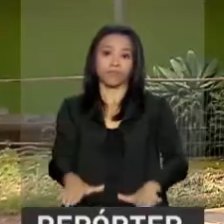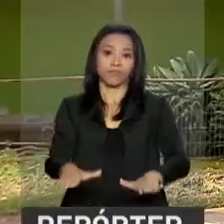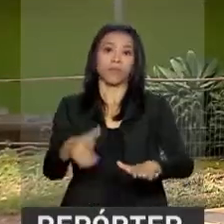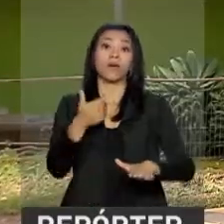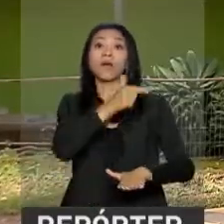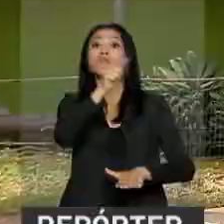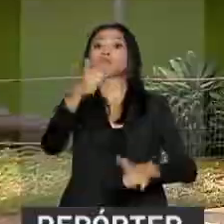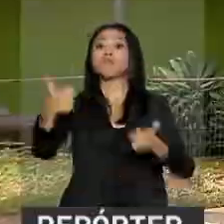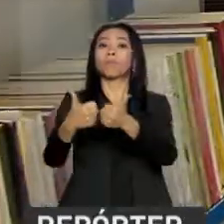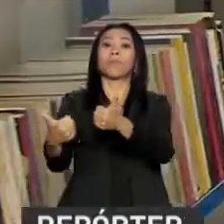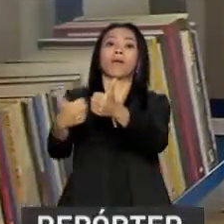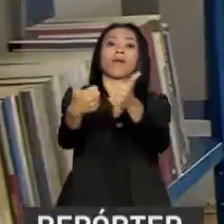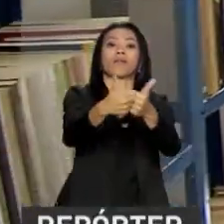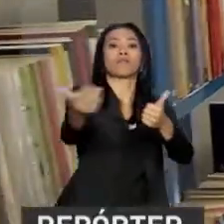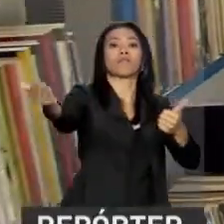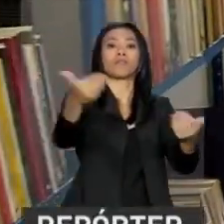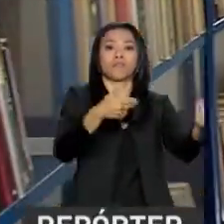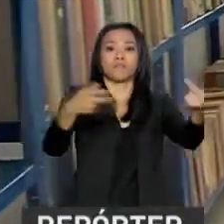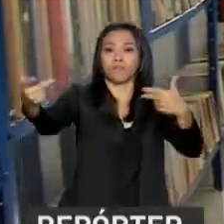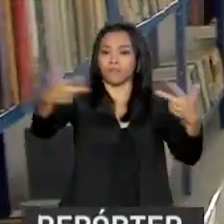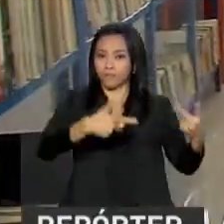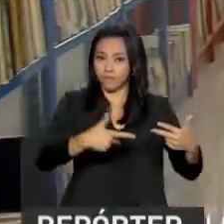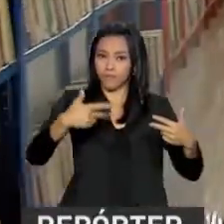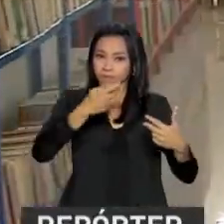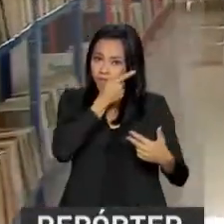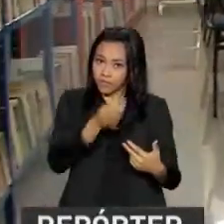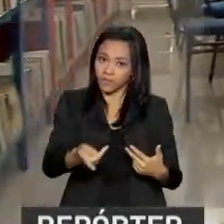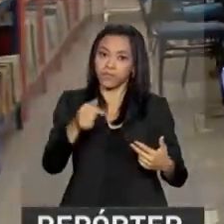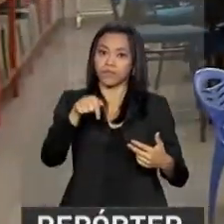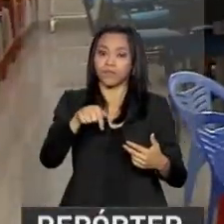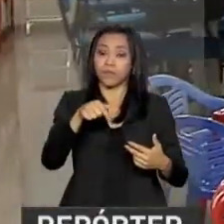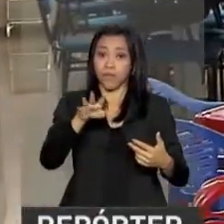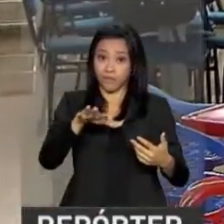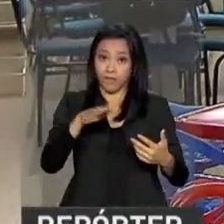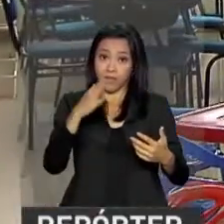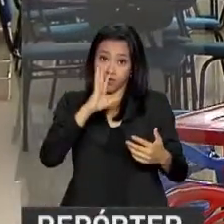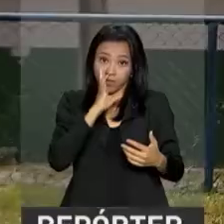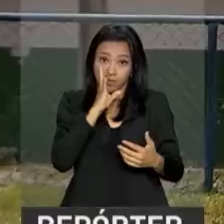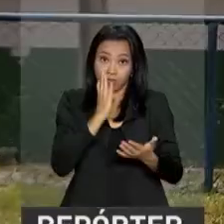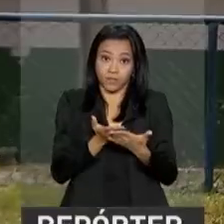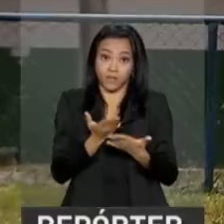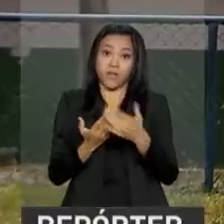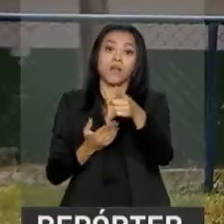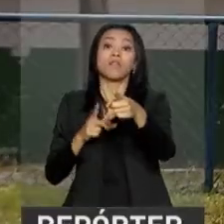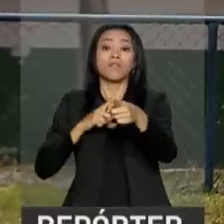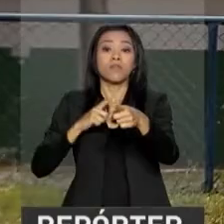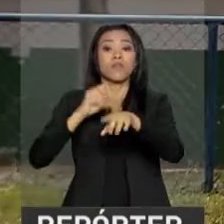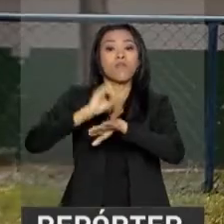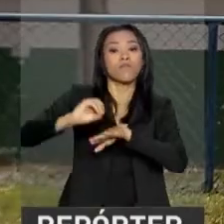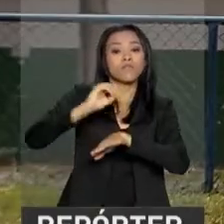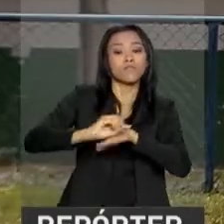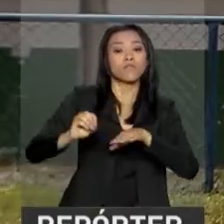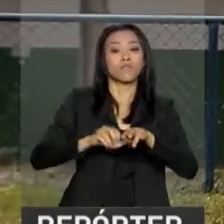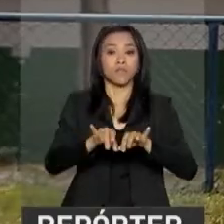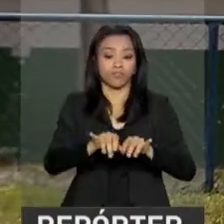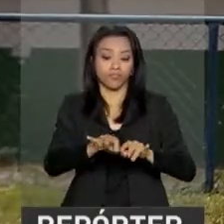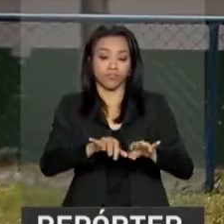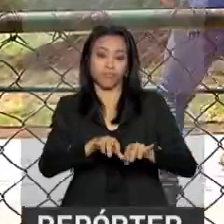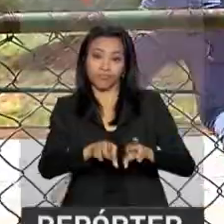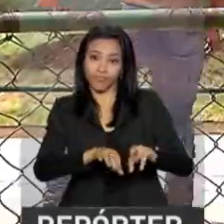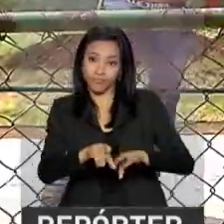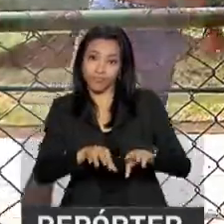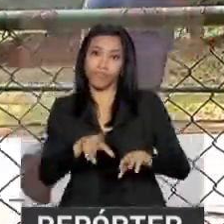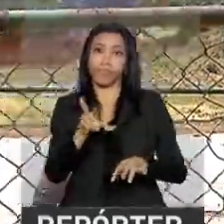comunidades próximas além das aulas regulares para os jovens vão ser realizadas oficinas de informática e robótica por exemplo